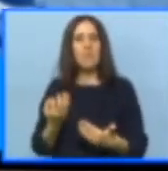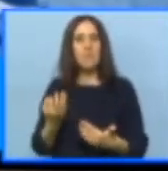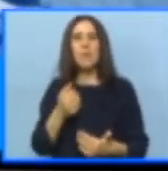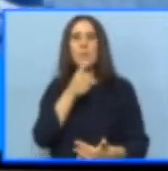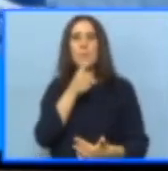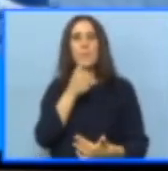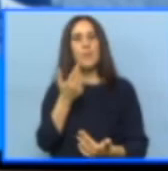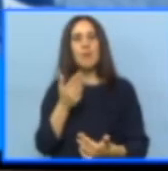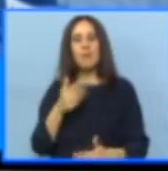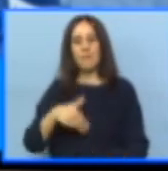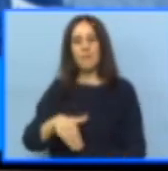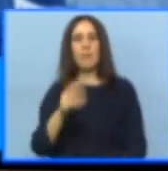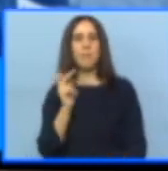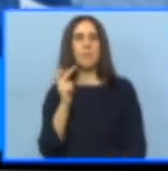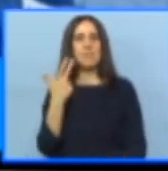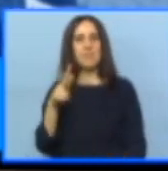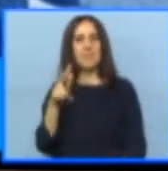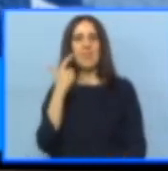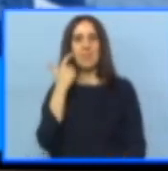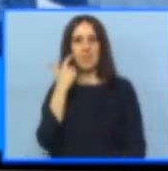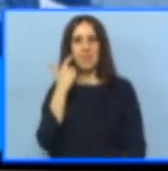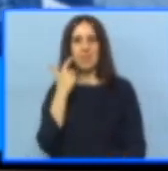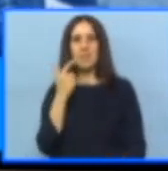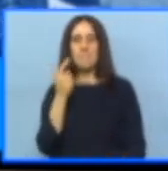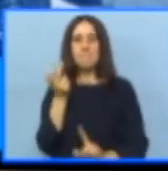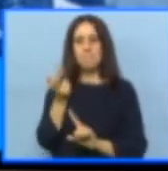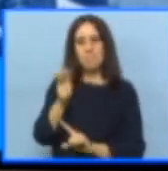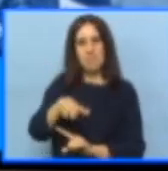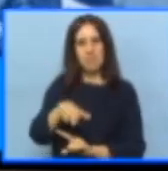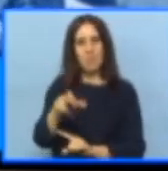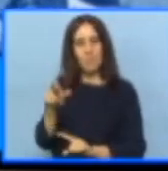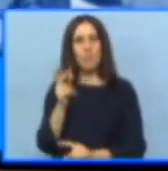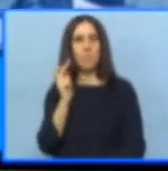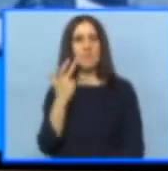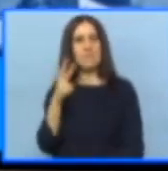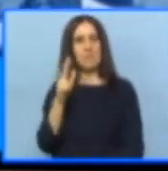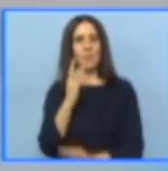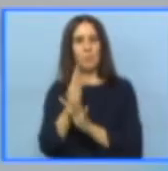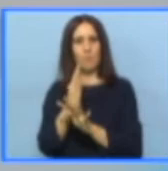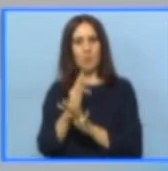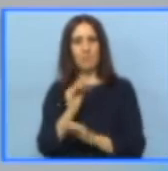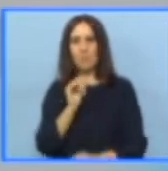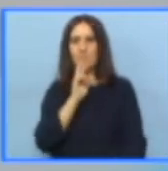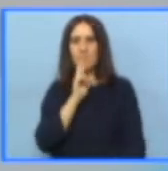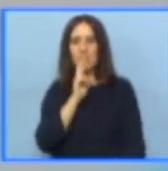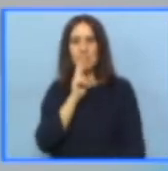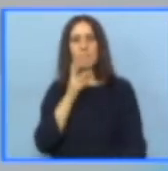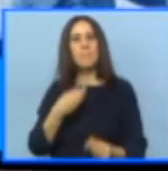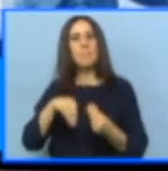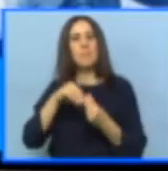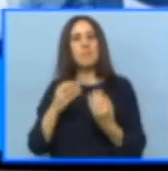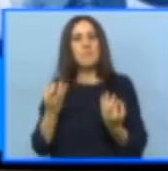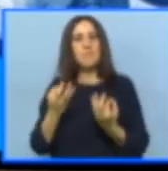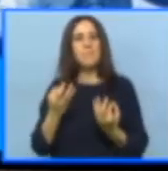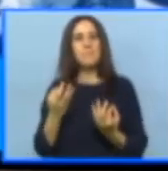do aproximar dos 100 anos das aparições, em que se comemoram os 100 anos das aparições de Fátima, e ao mesmo tempo também, claro que